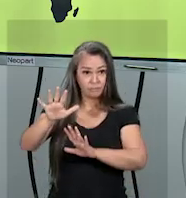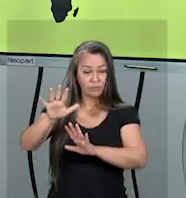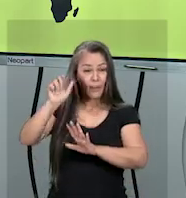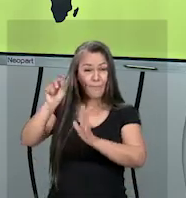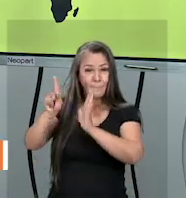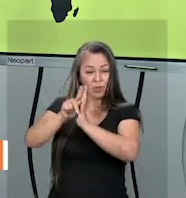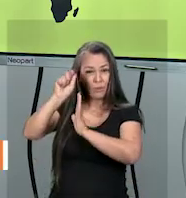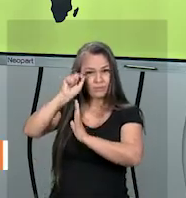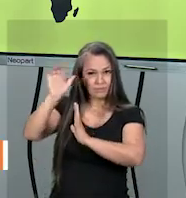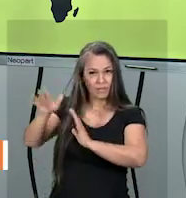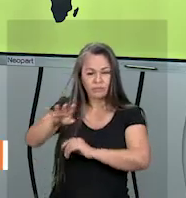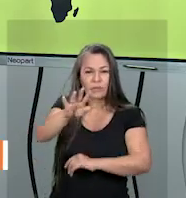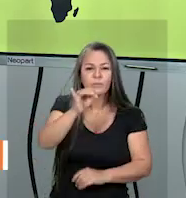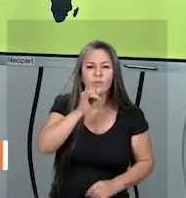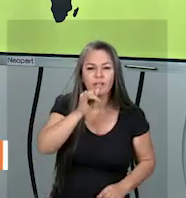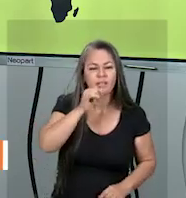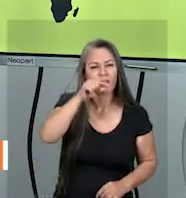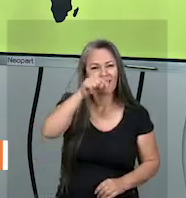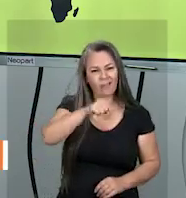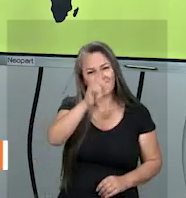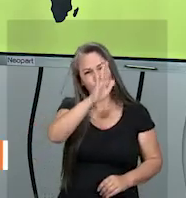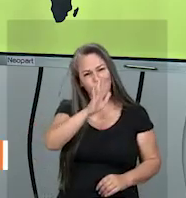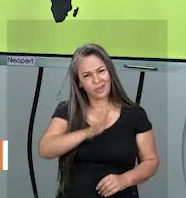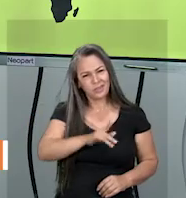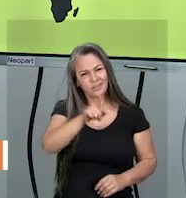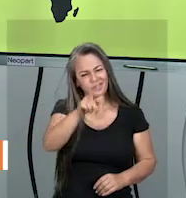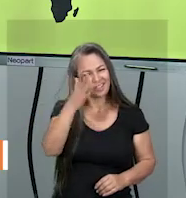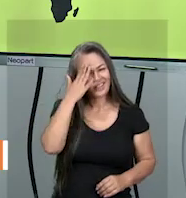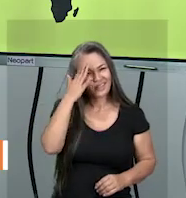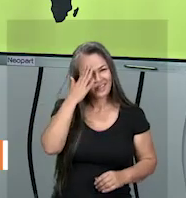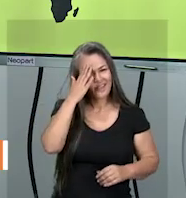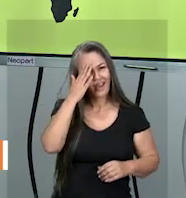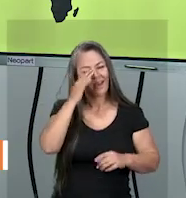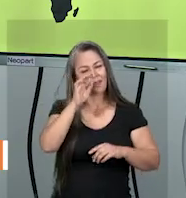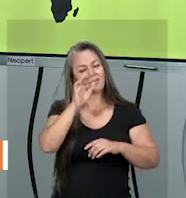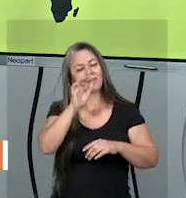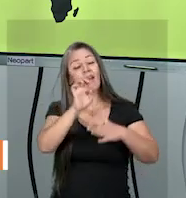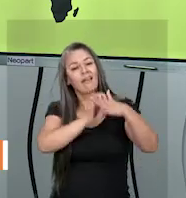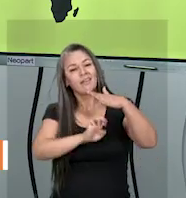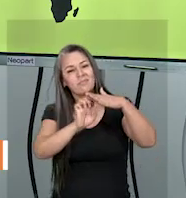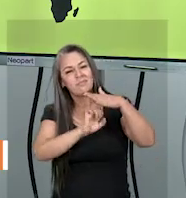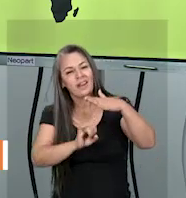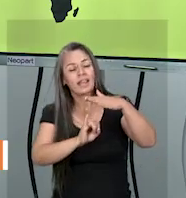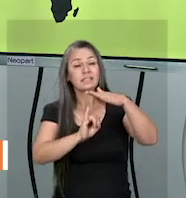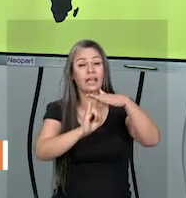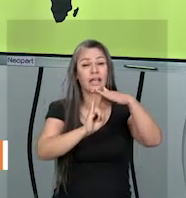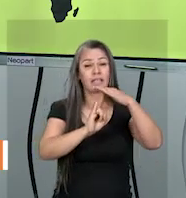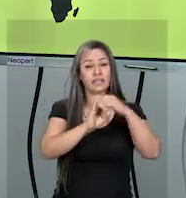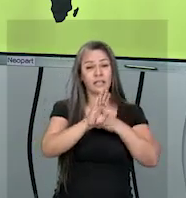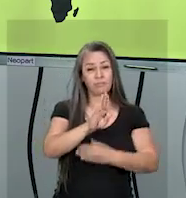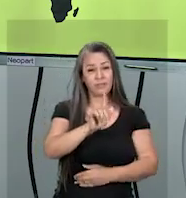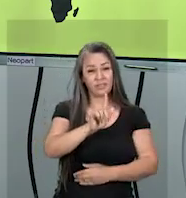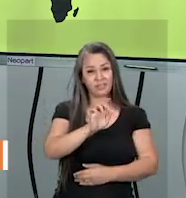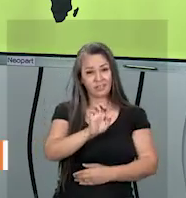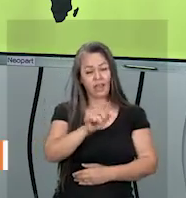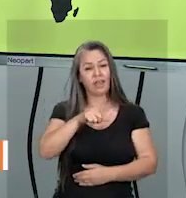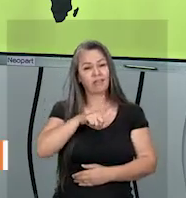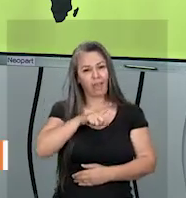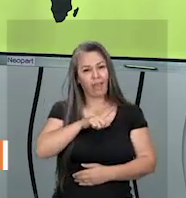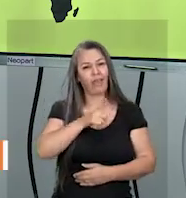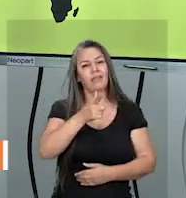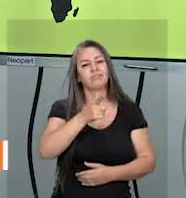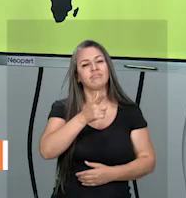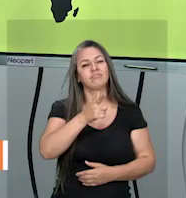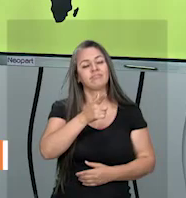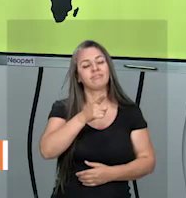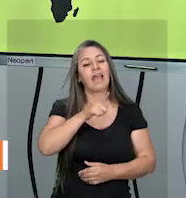Vocês conhecem aquela regionalização de IBGE, né? 5 grandes regiões do Brasil, aquela mais utilizada, a oficial, que vocês conhecem,